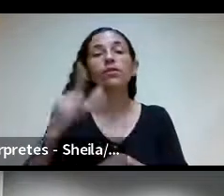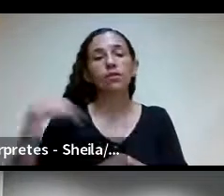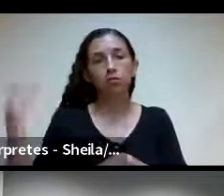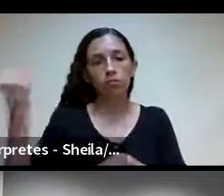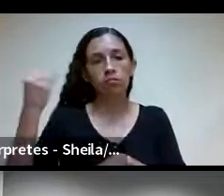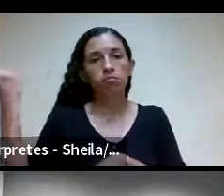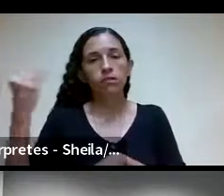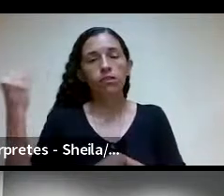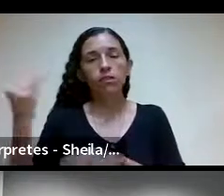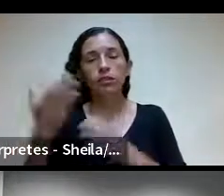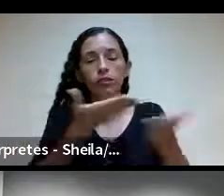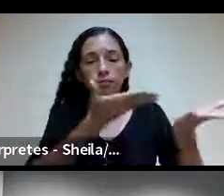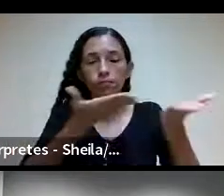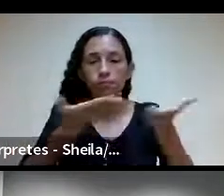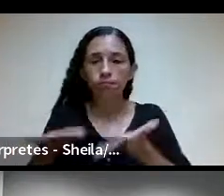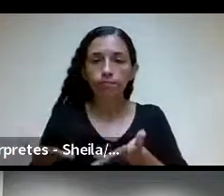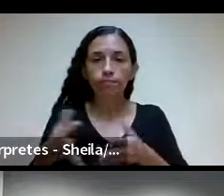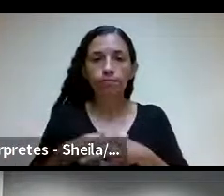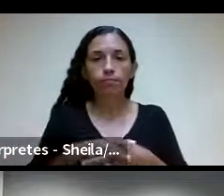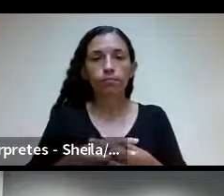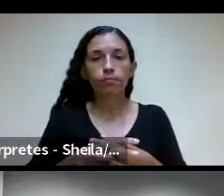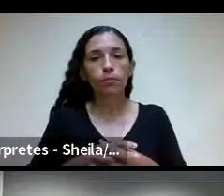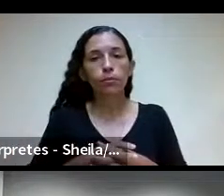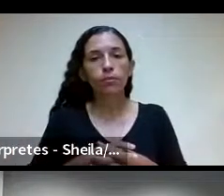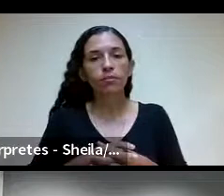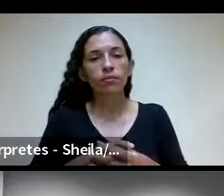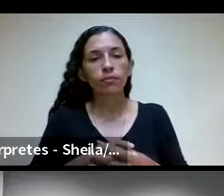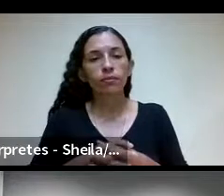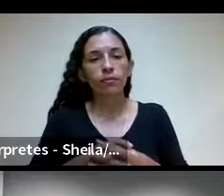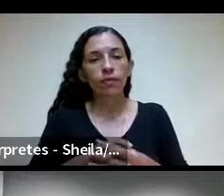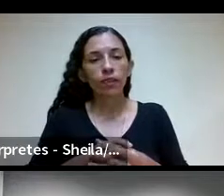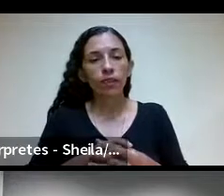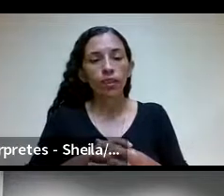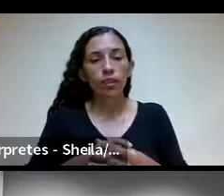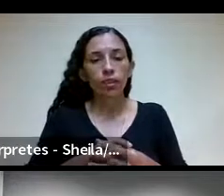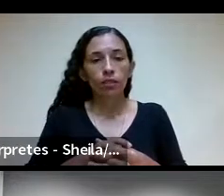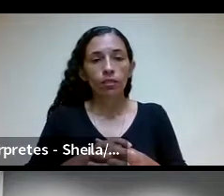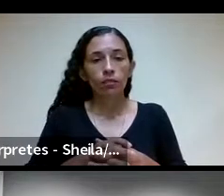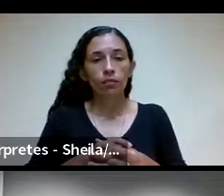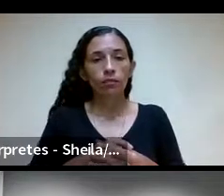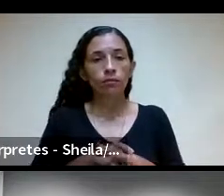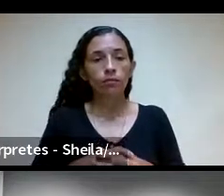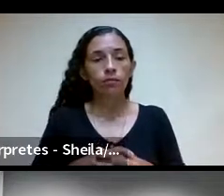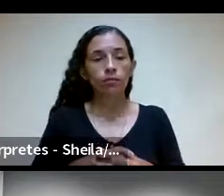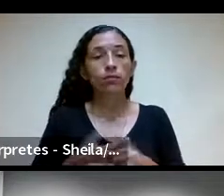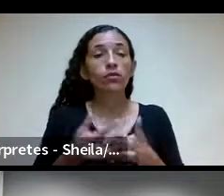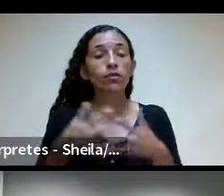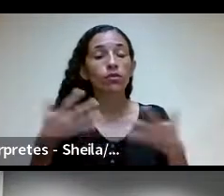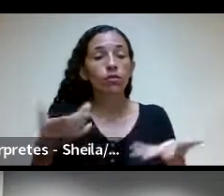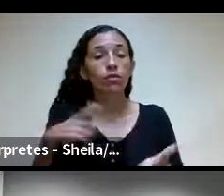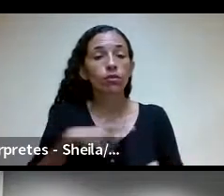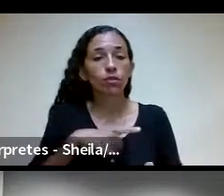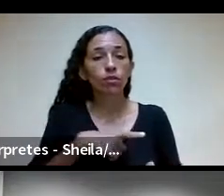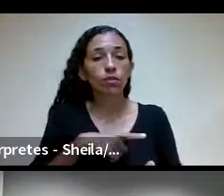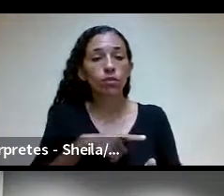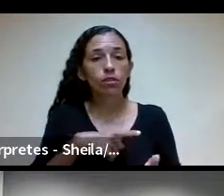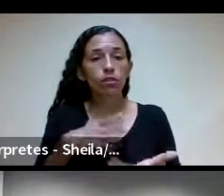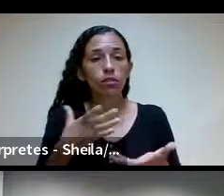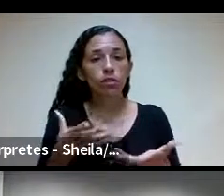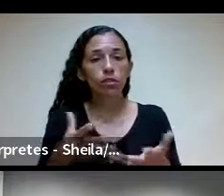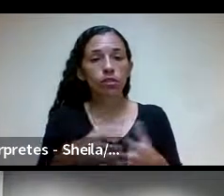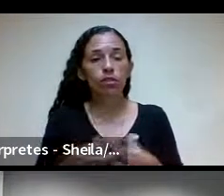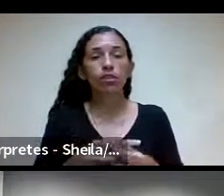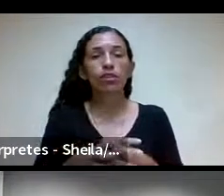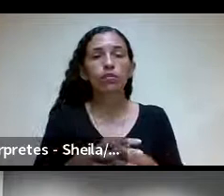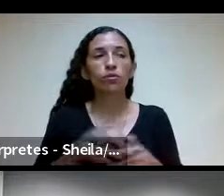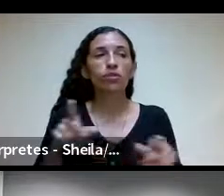Rodrigo Teles ou pelo doutor Gilberto. Enfim, teremos aqui um suco e bolachinhas